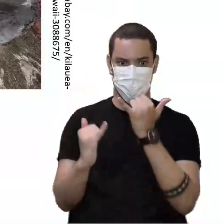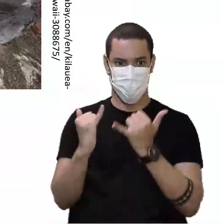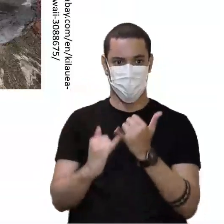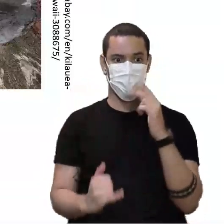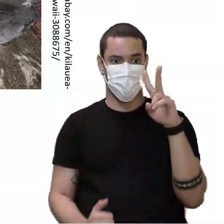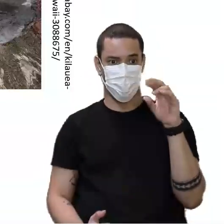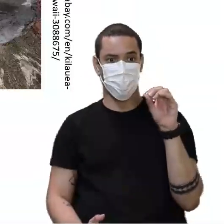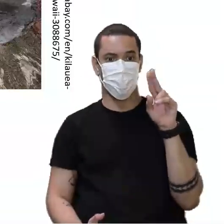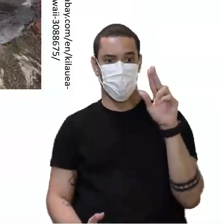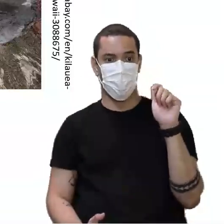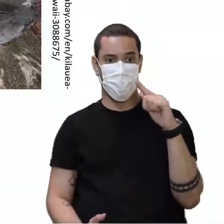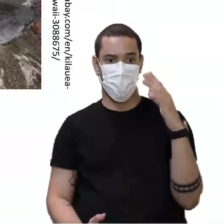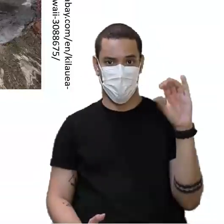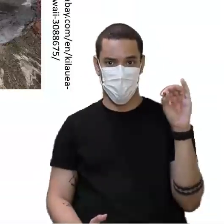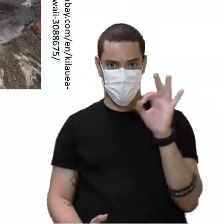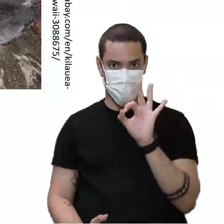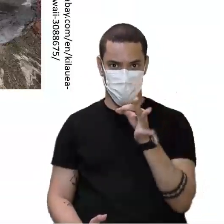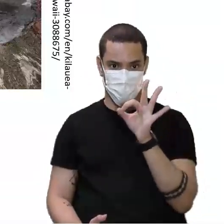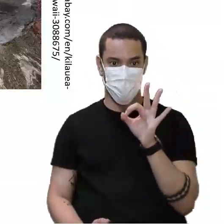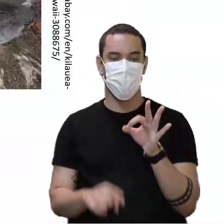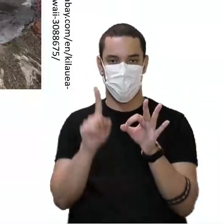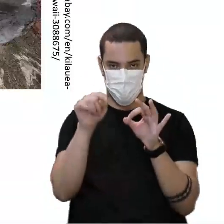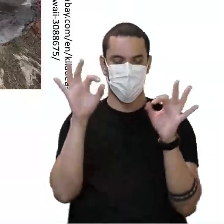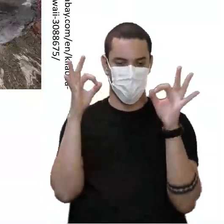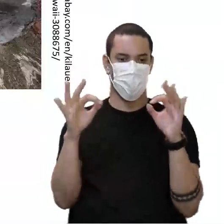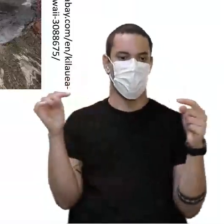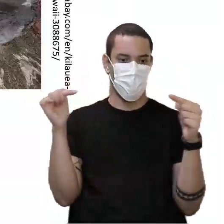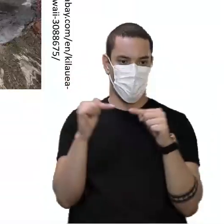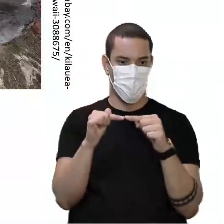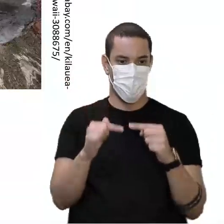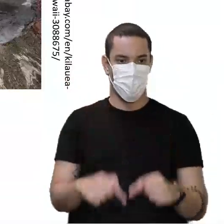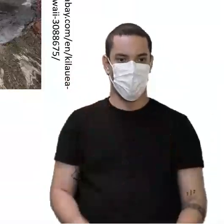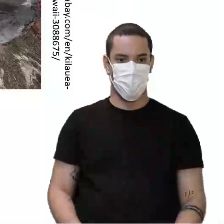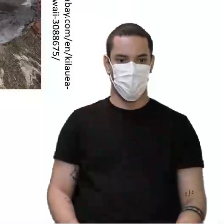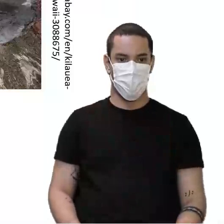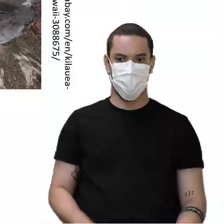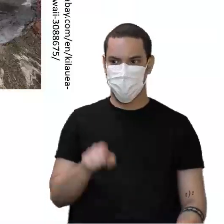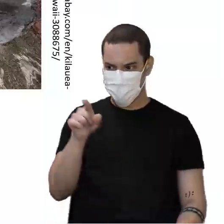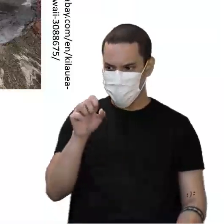pouco um português. Então, você escalou um vulcão?